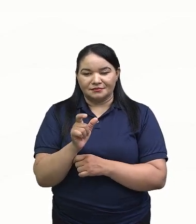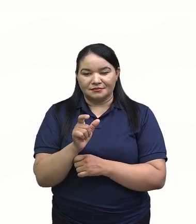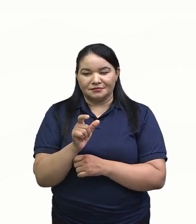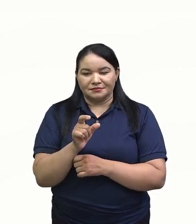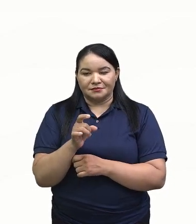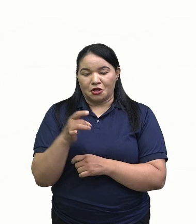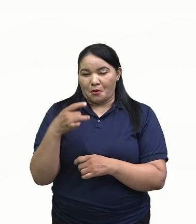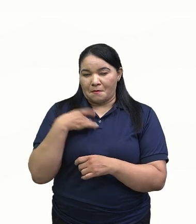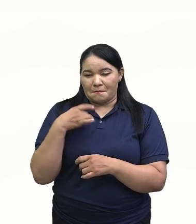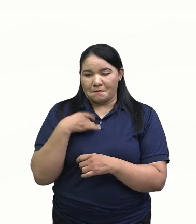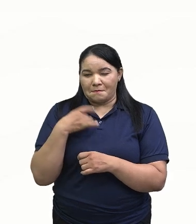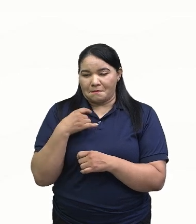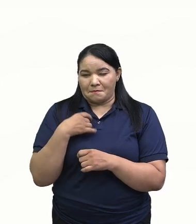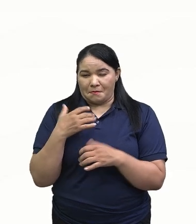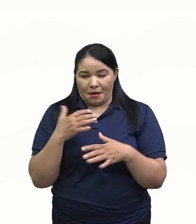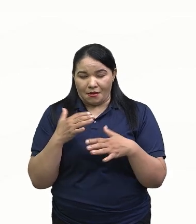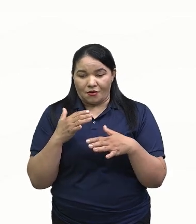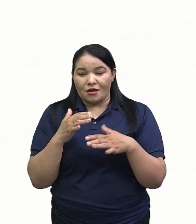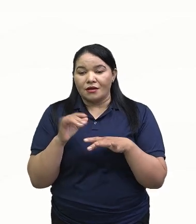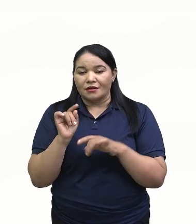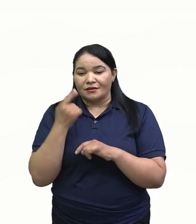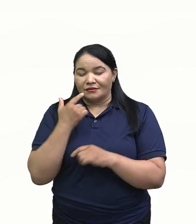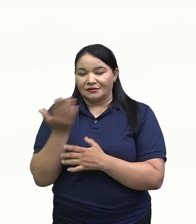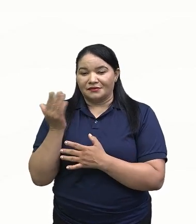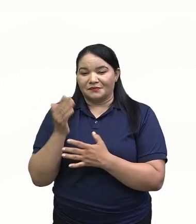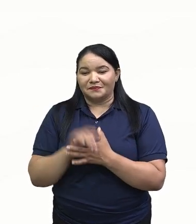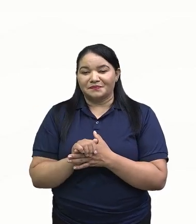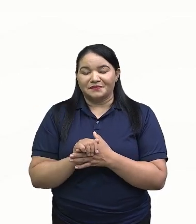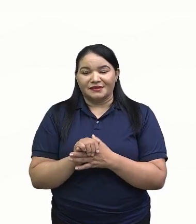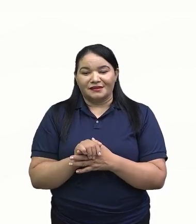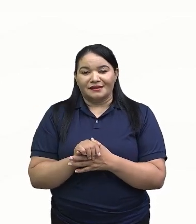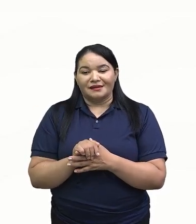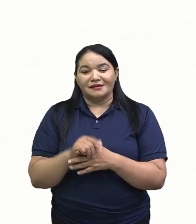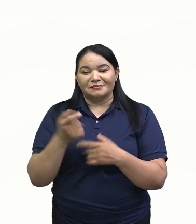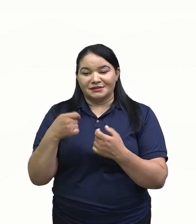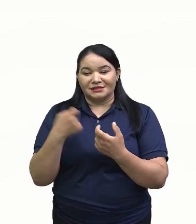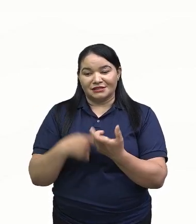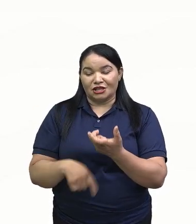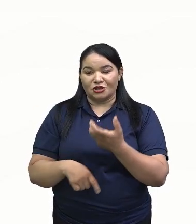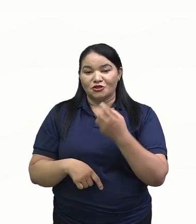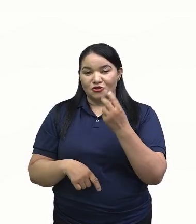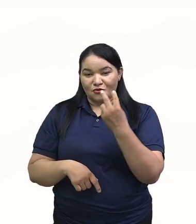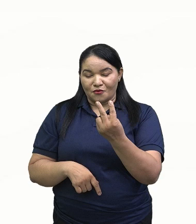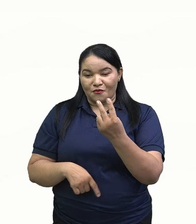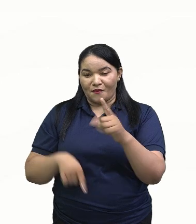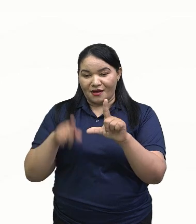duas palavras aqui, duas letras, elas terão que sumir para poder formar a nova palavra,